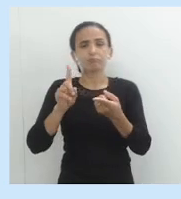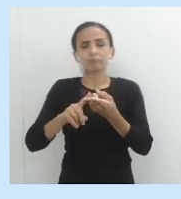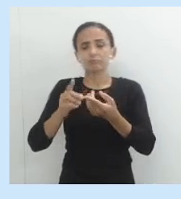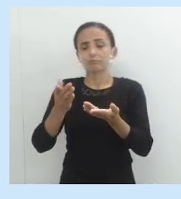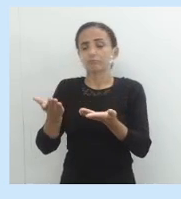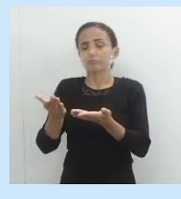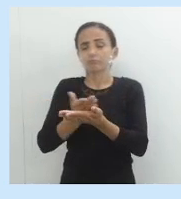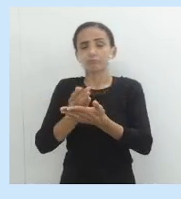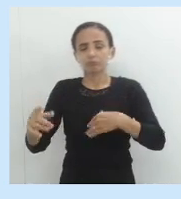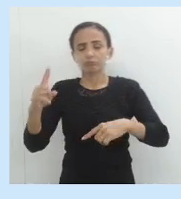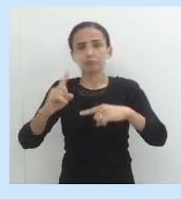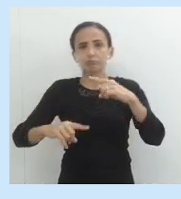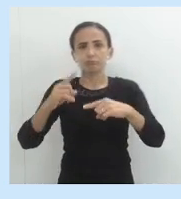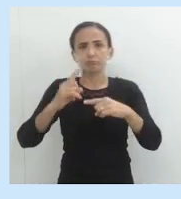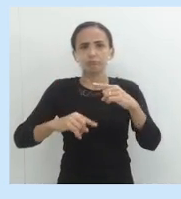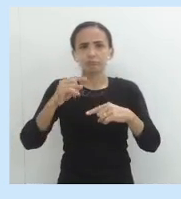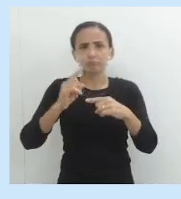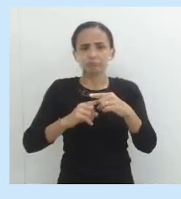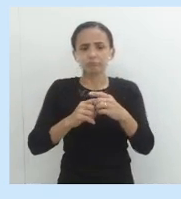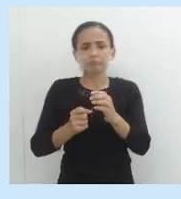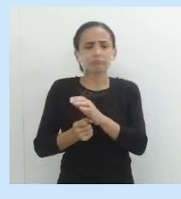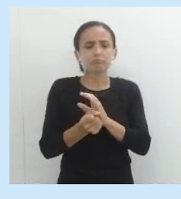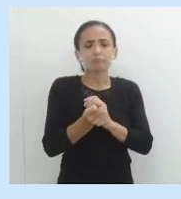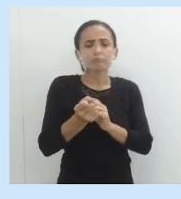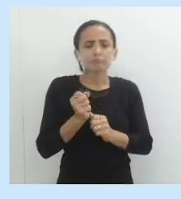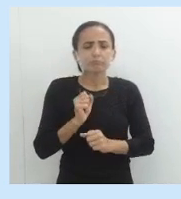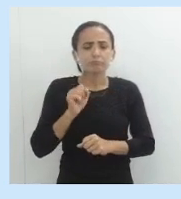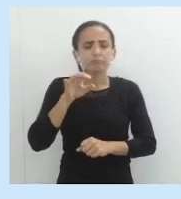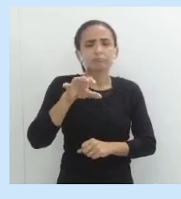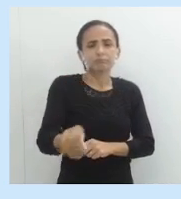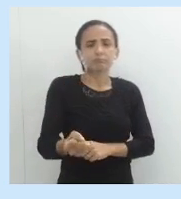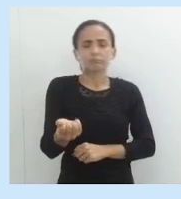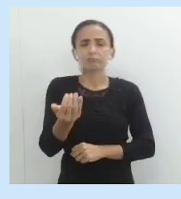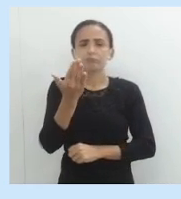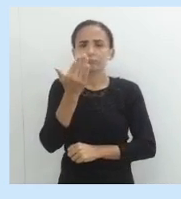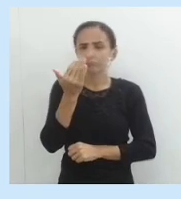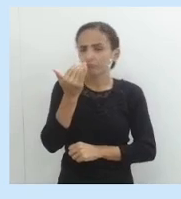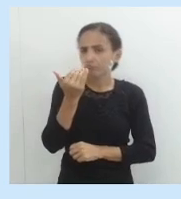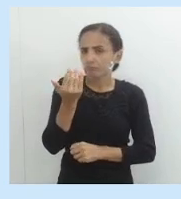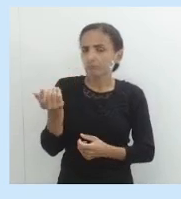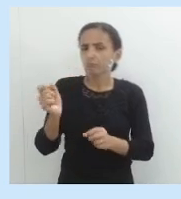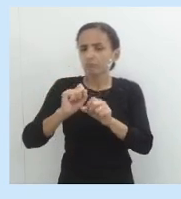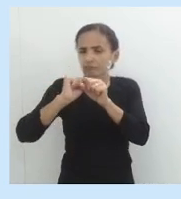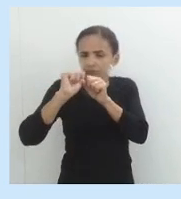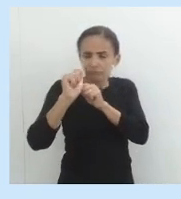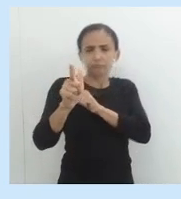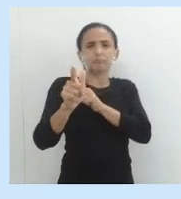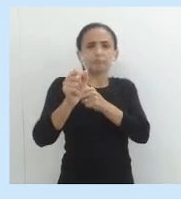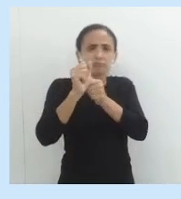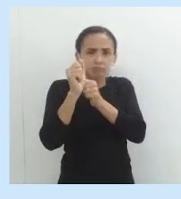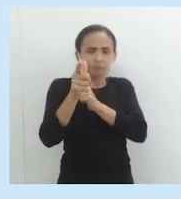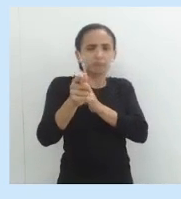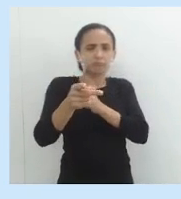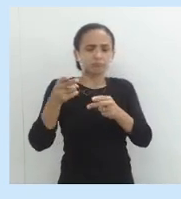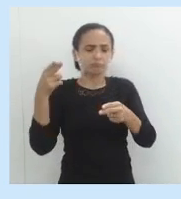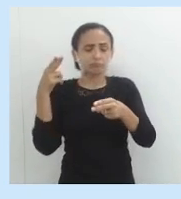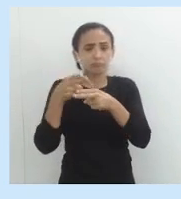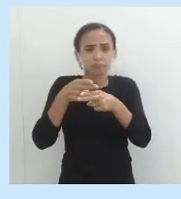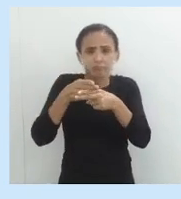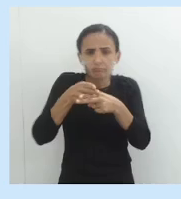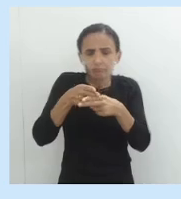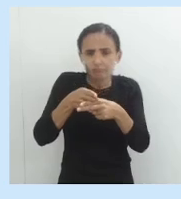instrumentos para caça, nós começaram a produzir também, né, flechas e facas e espadas, né, para